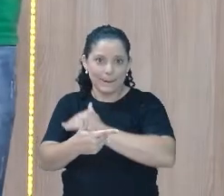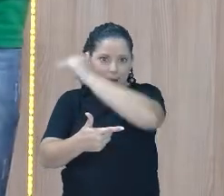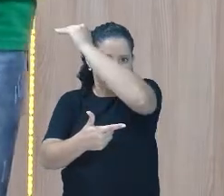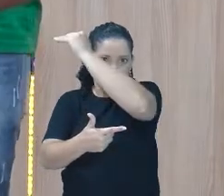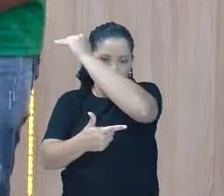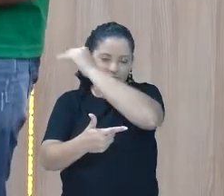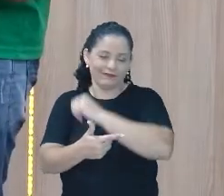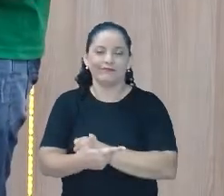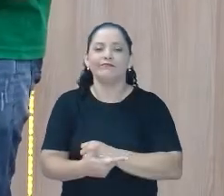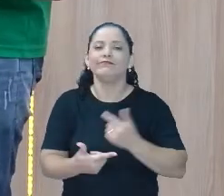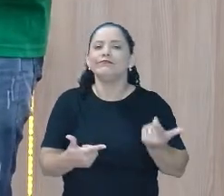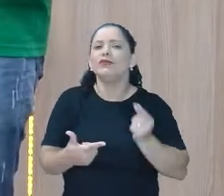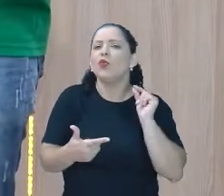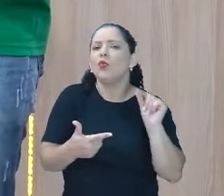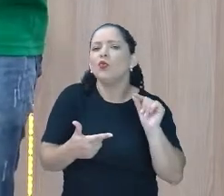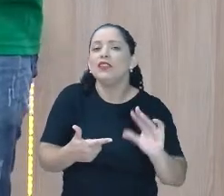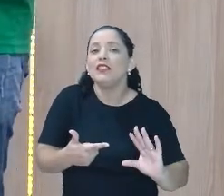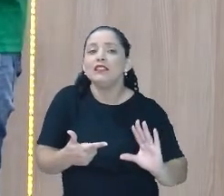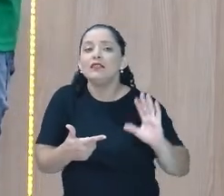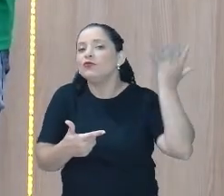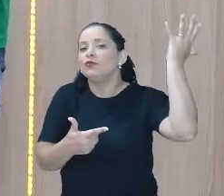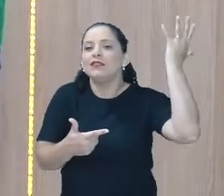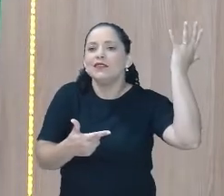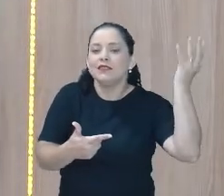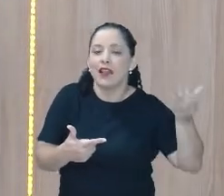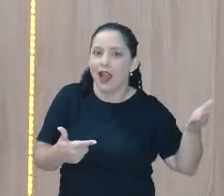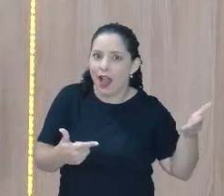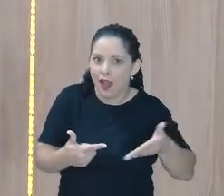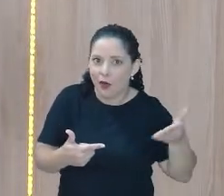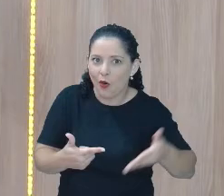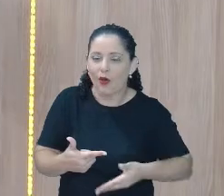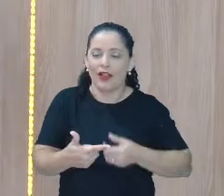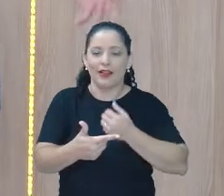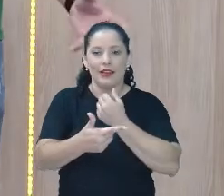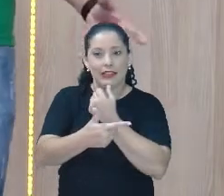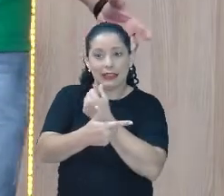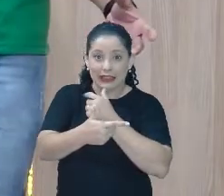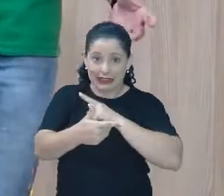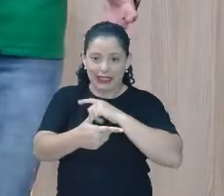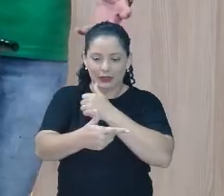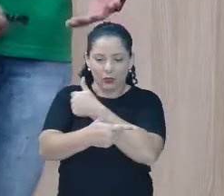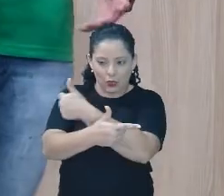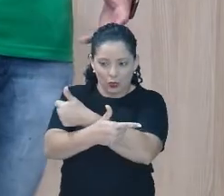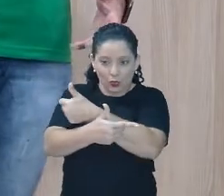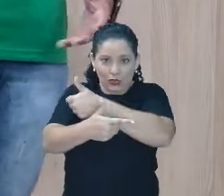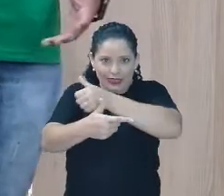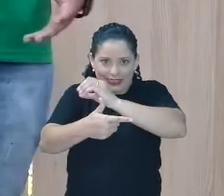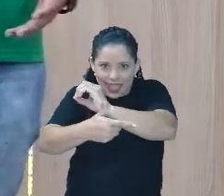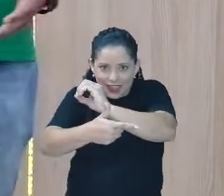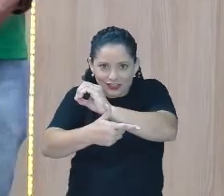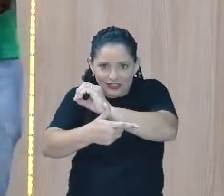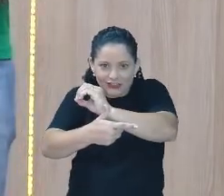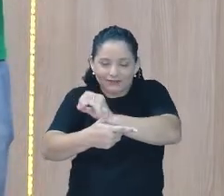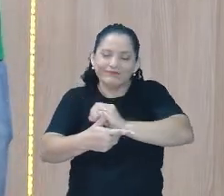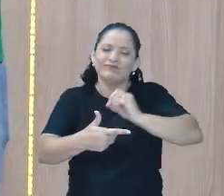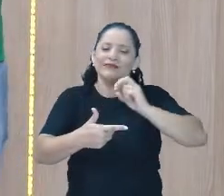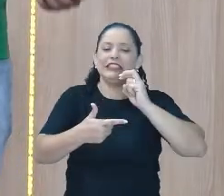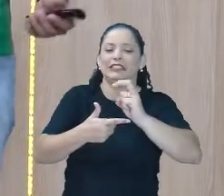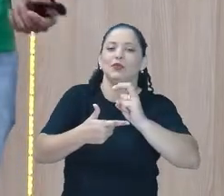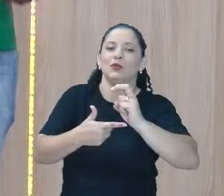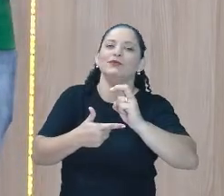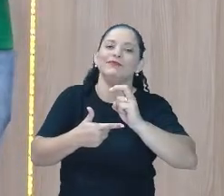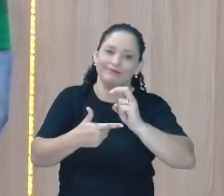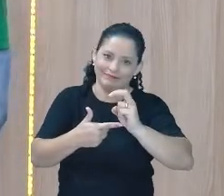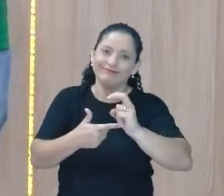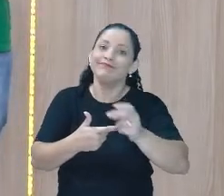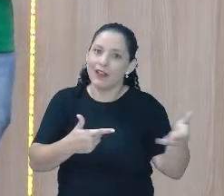número menor, a gente adiciona um 0 ali, ó, tá? Então, eu tenho agora 10 dividido por 5. Oxente, mas